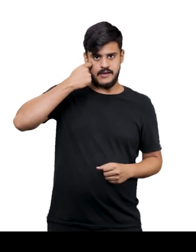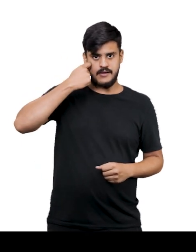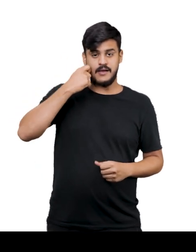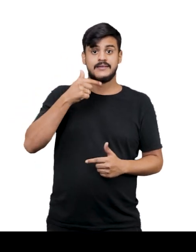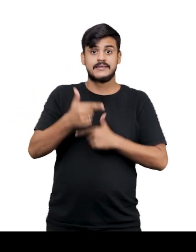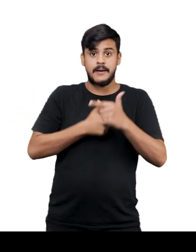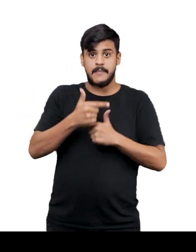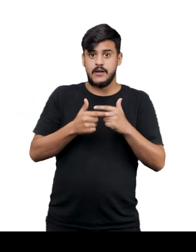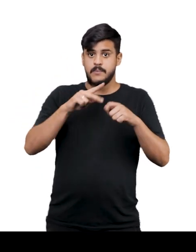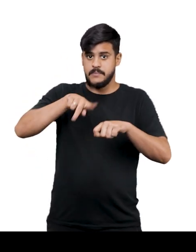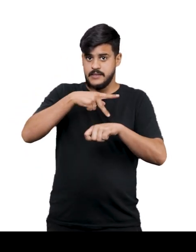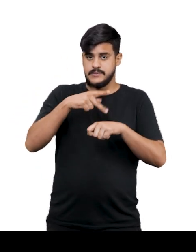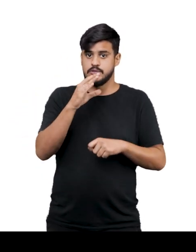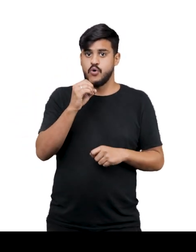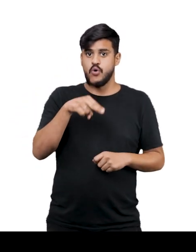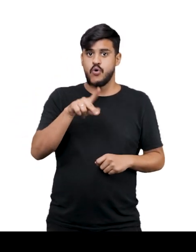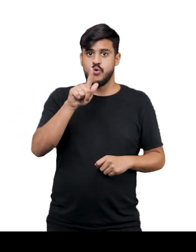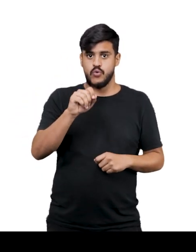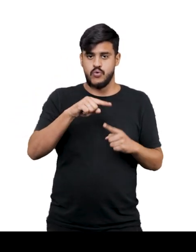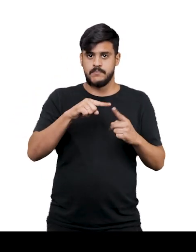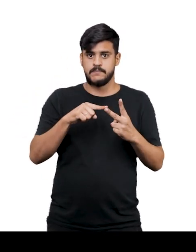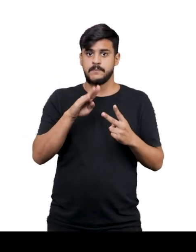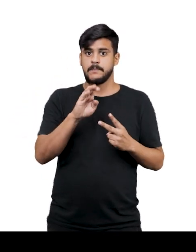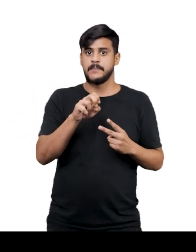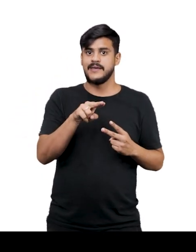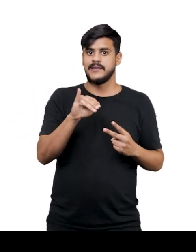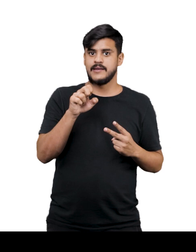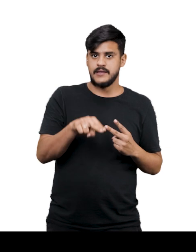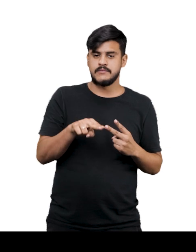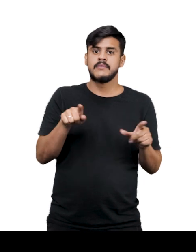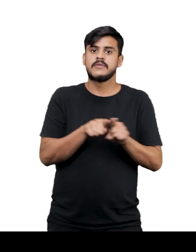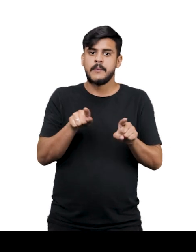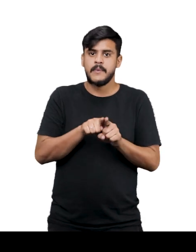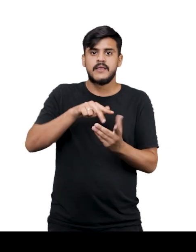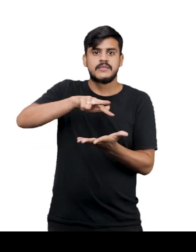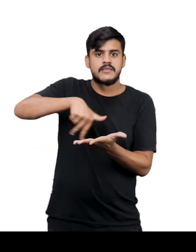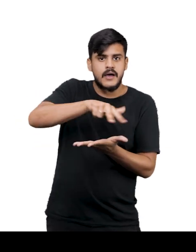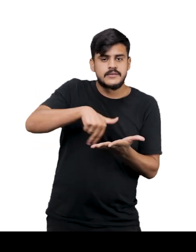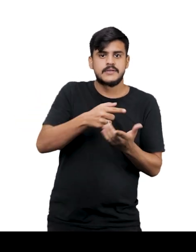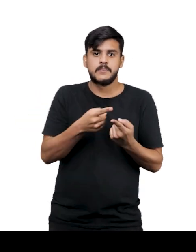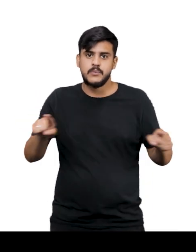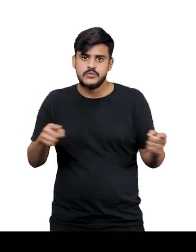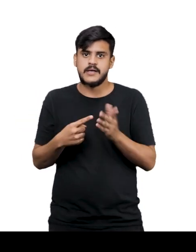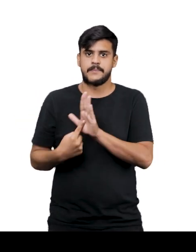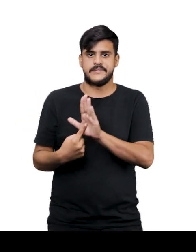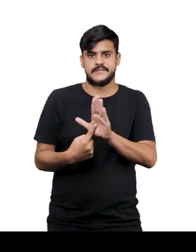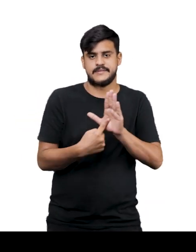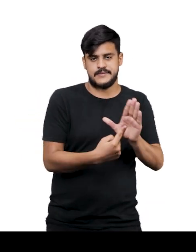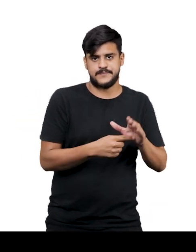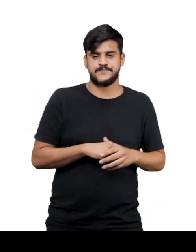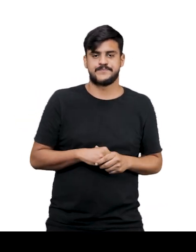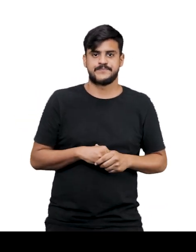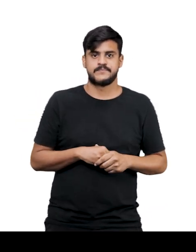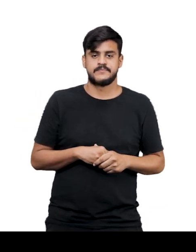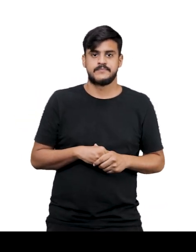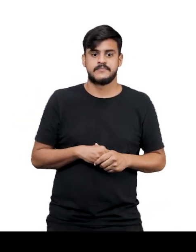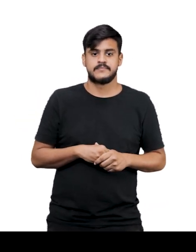Negra, que reuniu trabalhos do Congo e Benin, além de apresentações de dança e música.